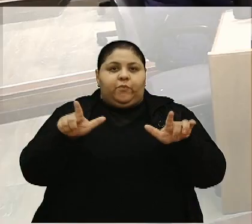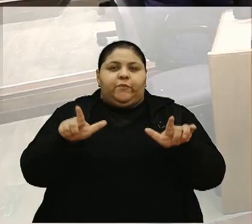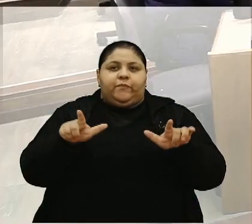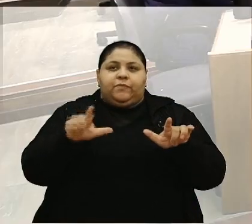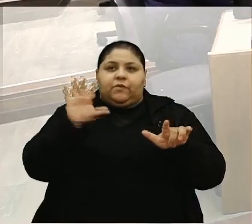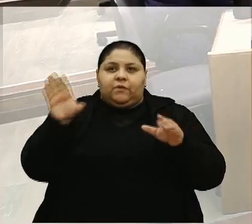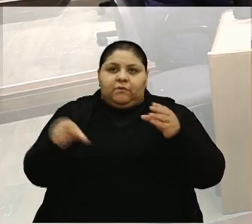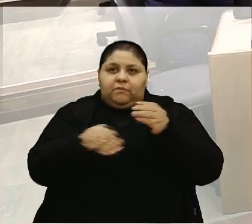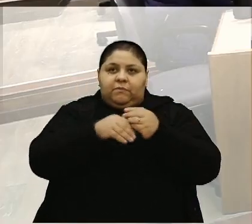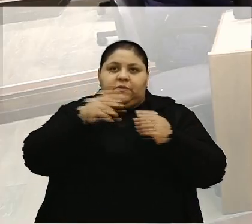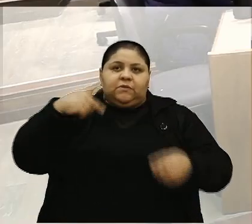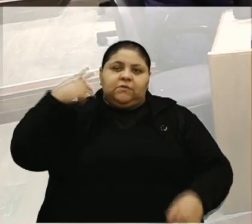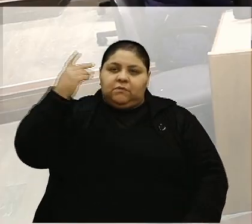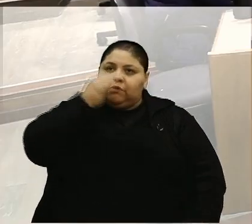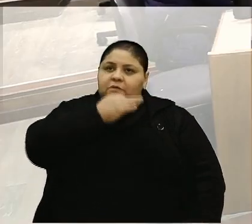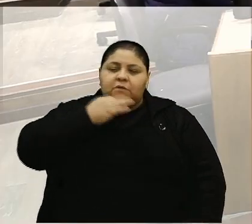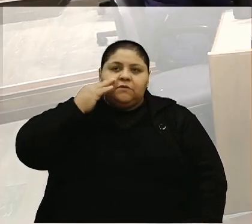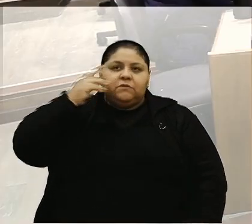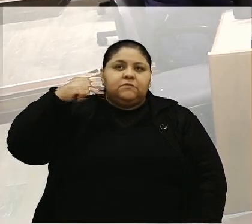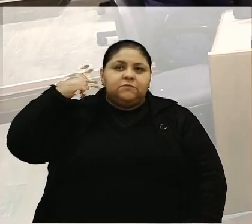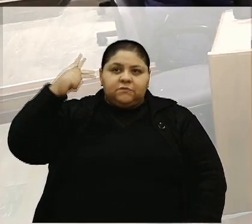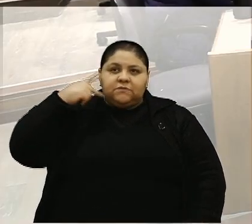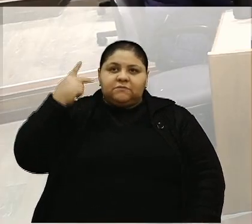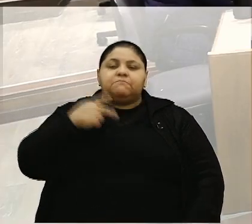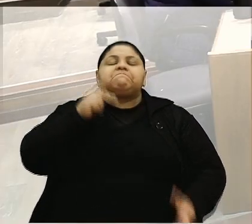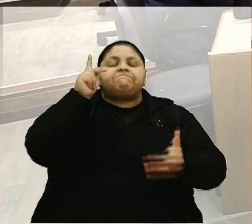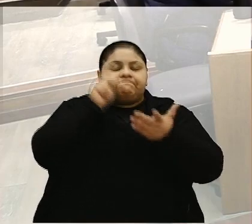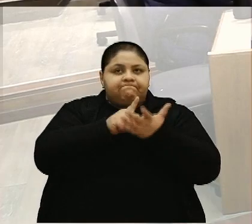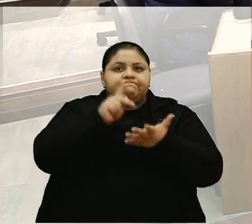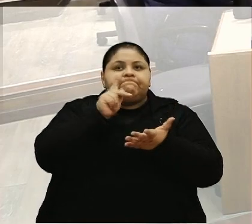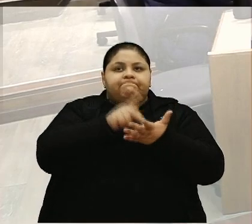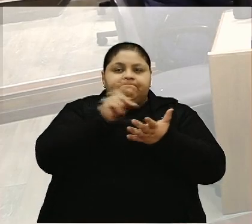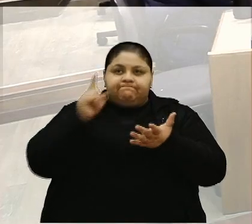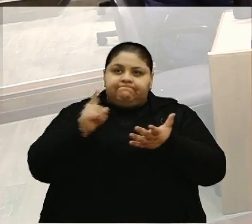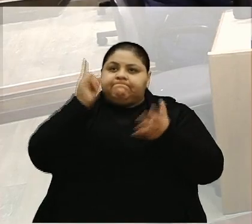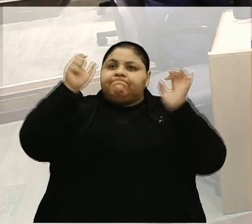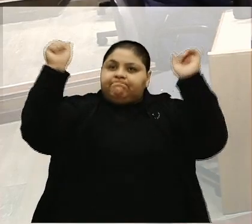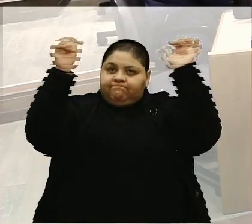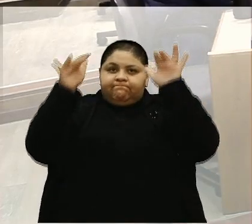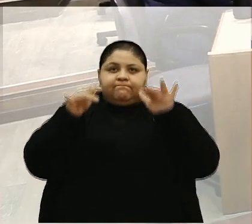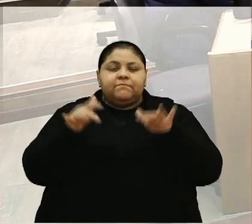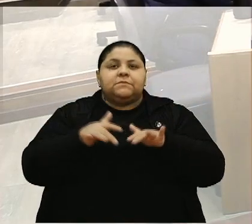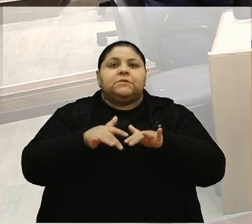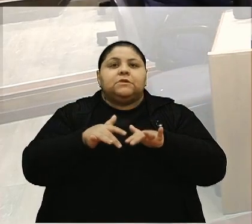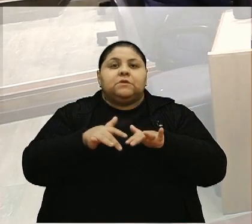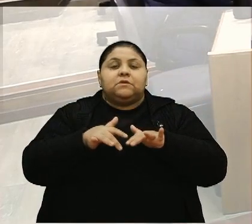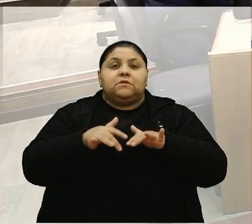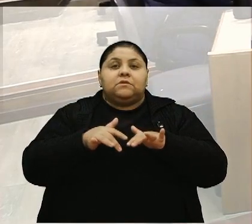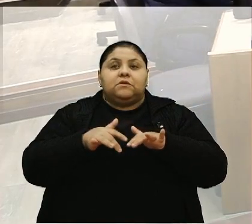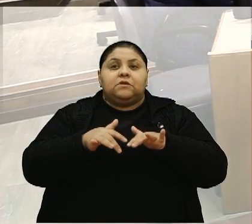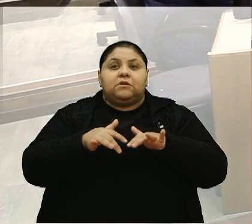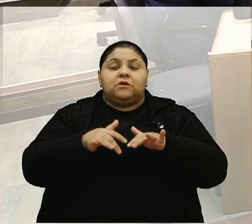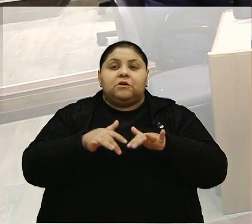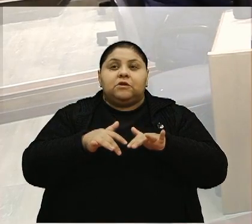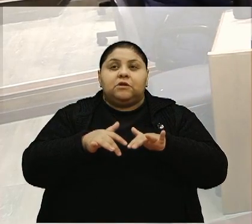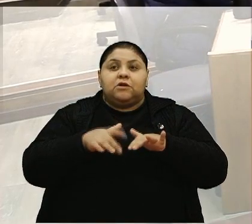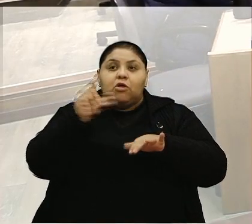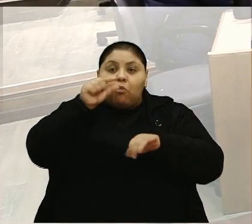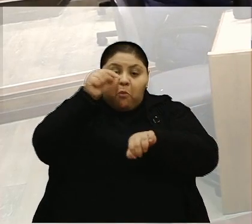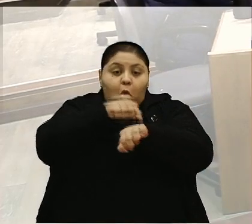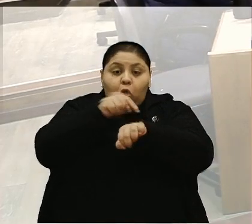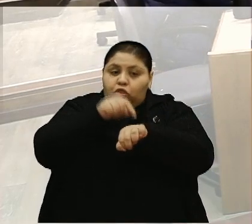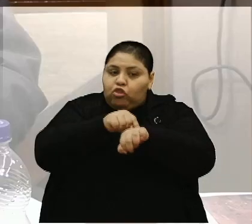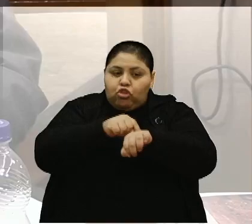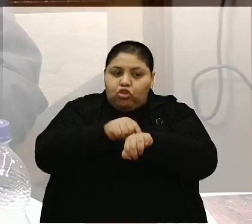Tati. Vereador, de fato, nessas últimas chuvas e no volume e no pouco tempo em que elas vieram, nunca